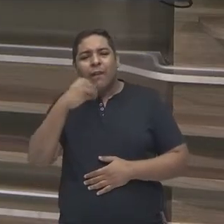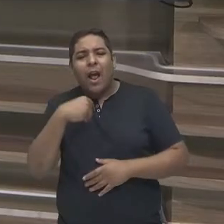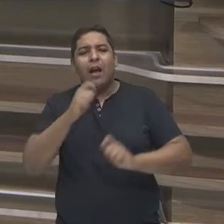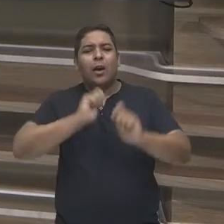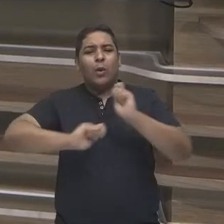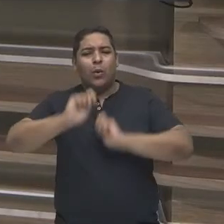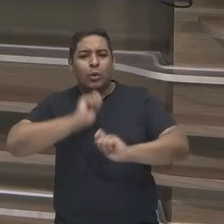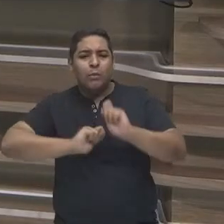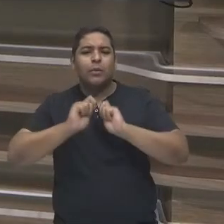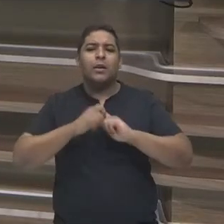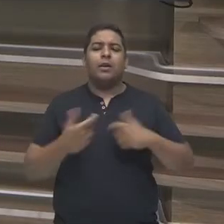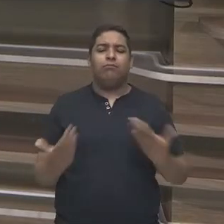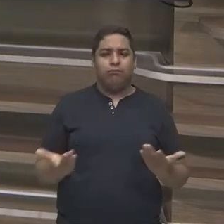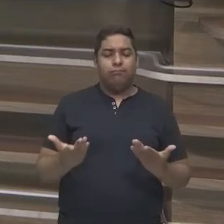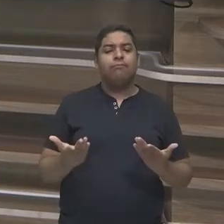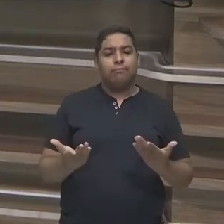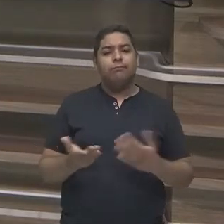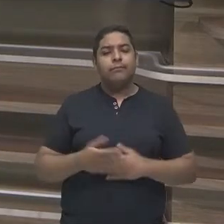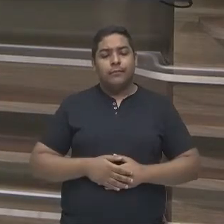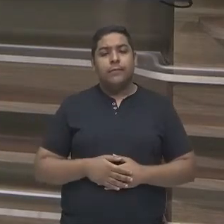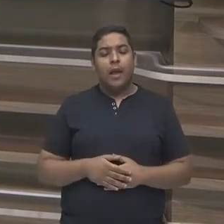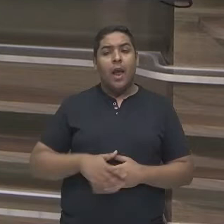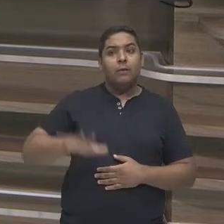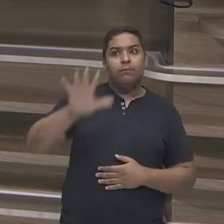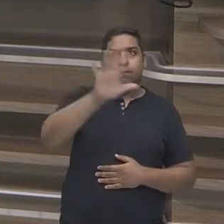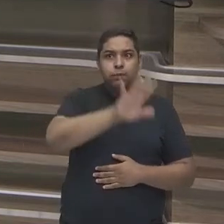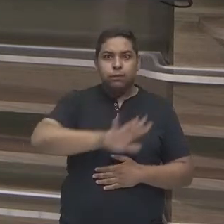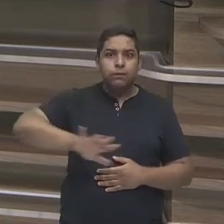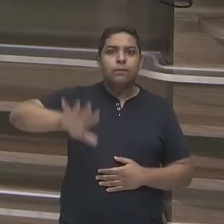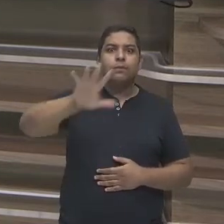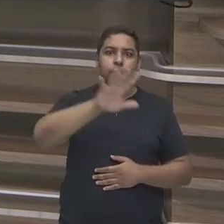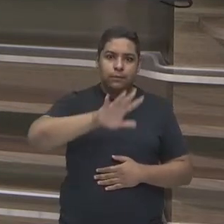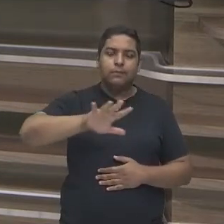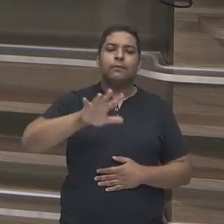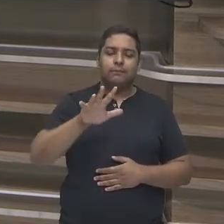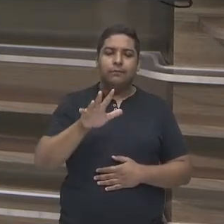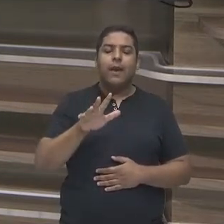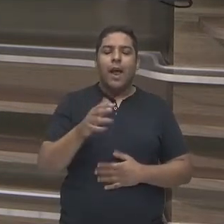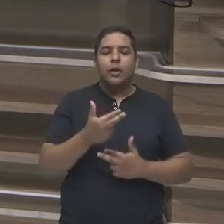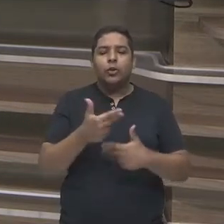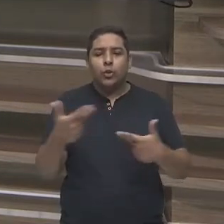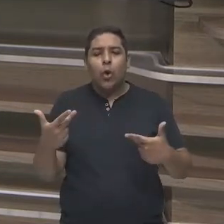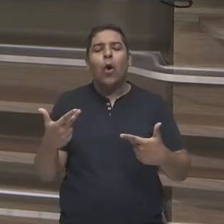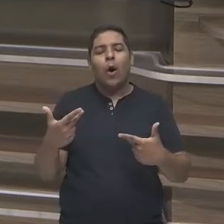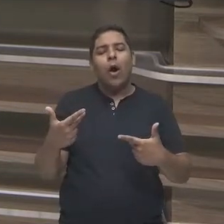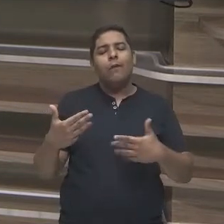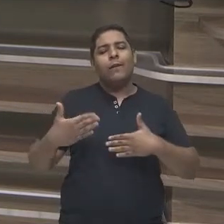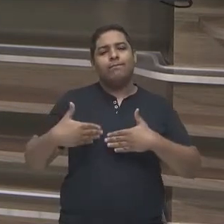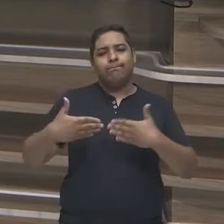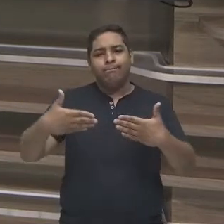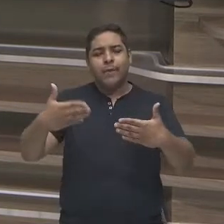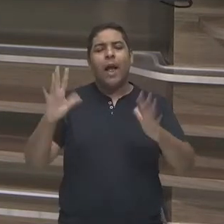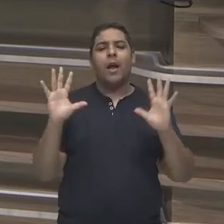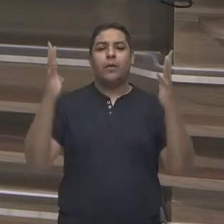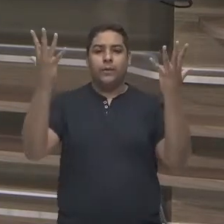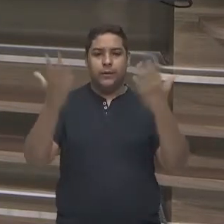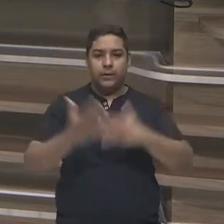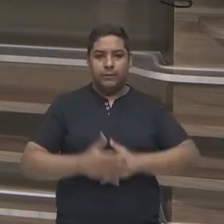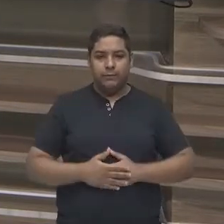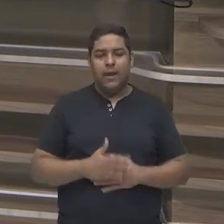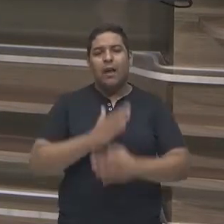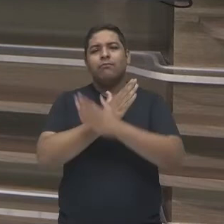economicamente. Então, era o cenário adequado para que essas coisas comecem a acontecer. Então, o alto índice de desemprego, começa-se